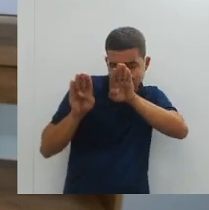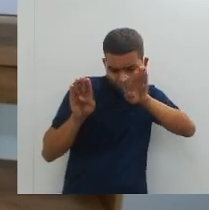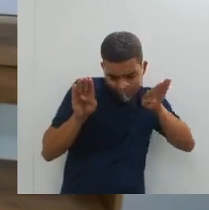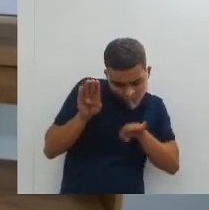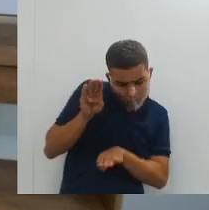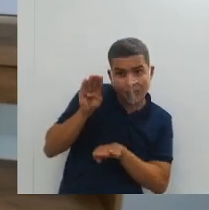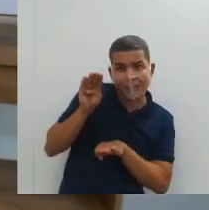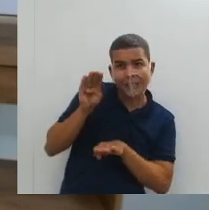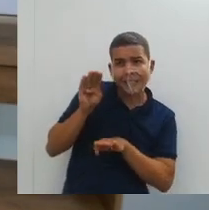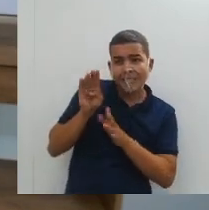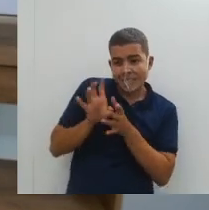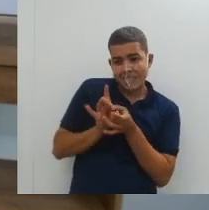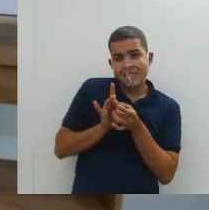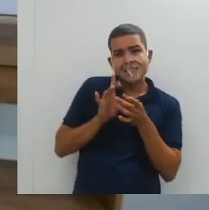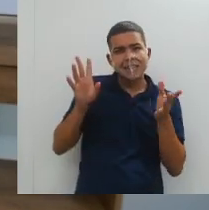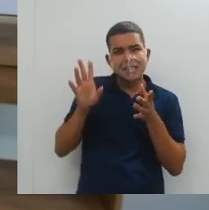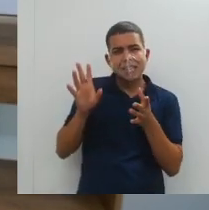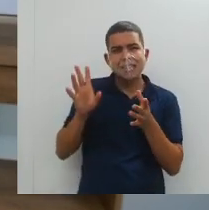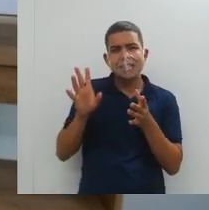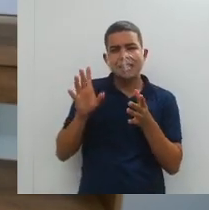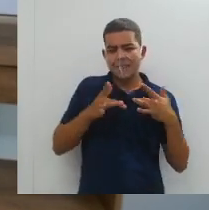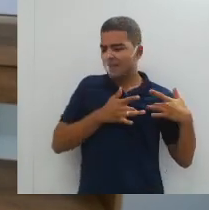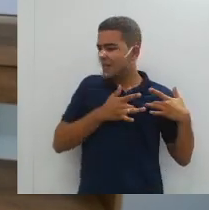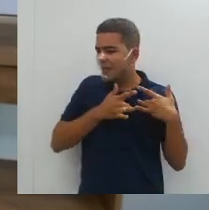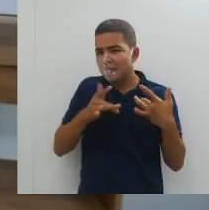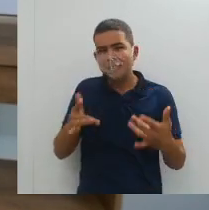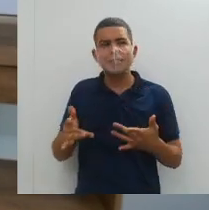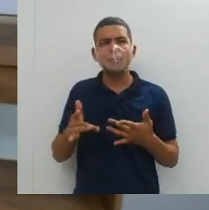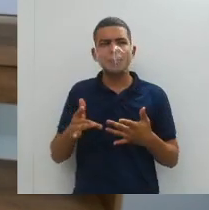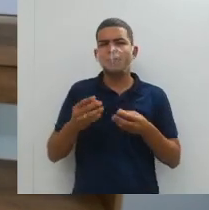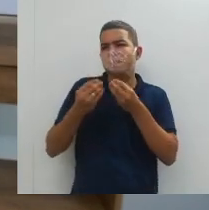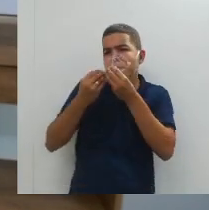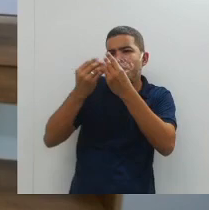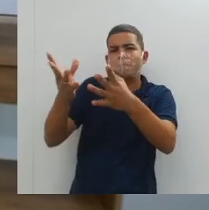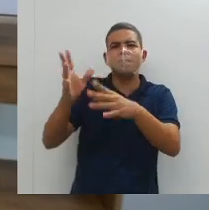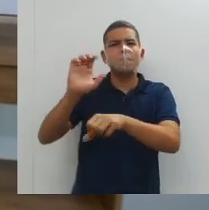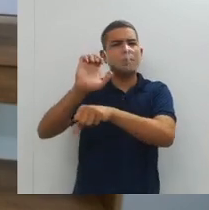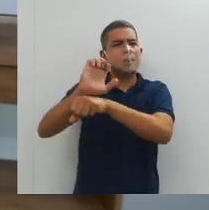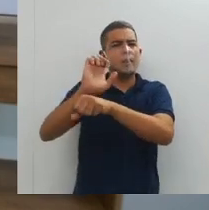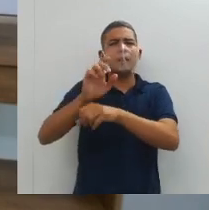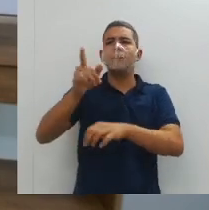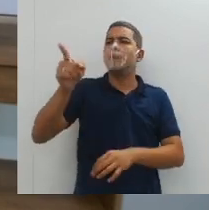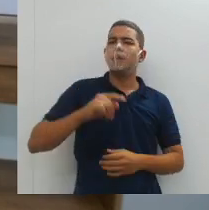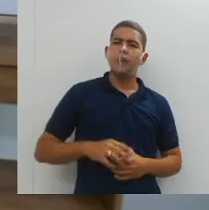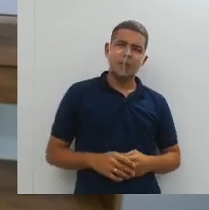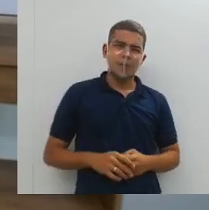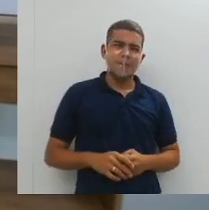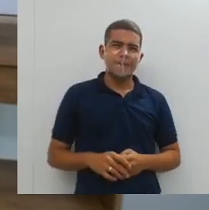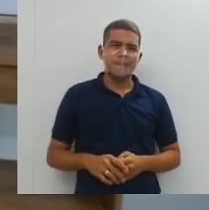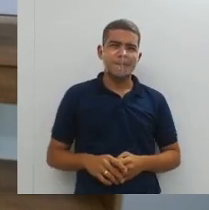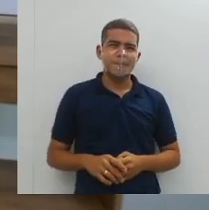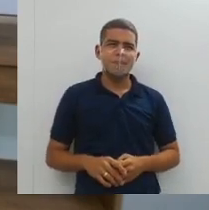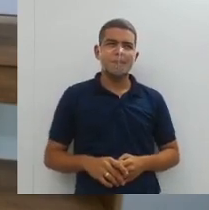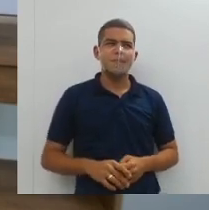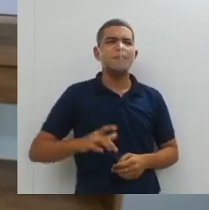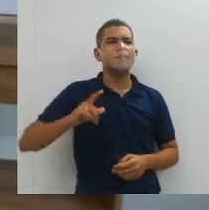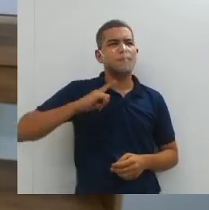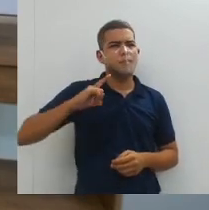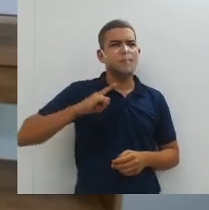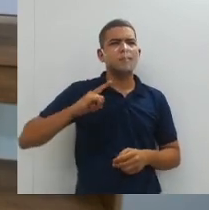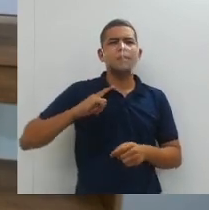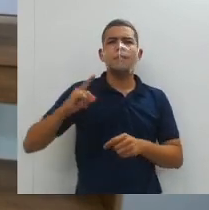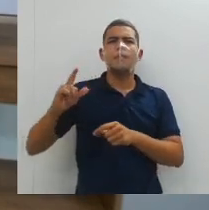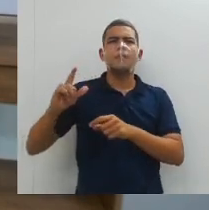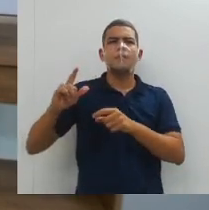sua liberdade de forma voluntária ao Estado Leviatã, tá certo? Que passará a agir em nome